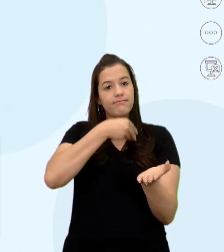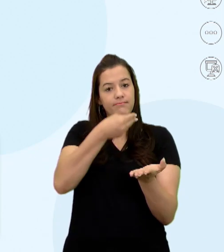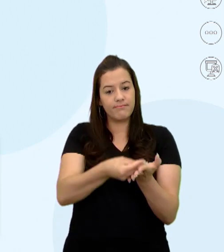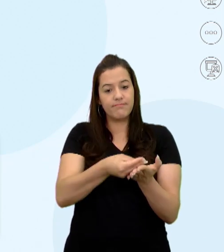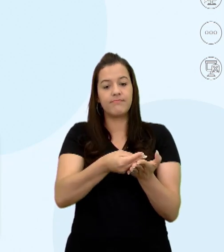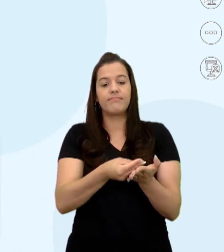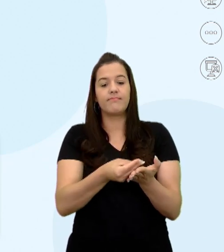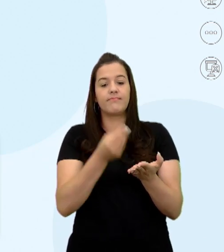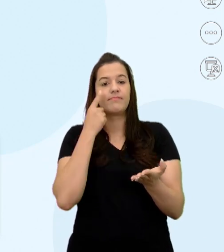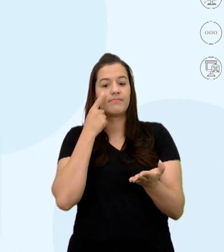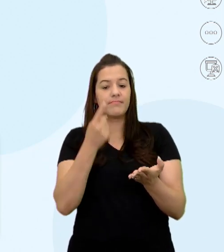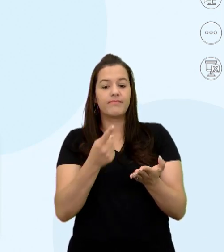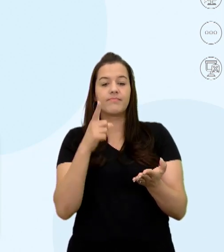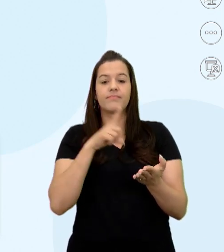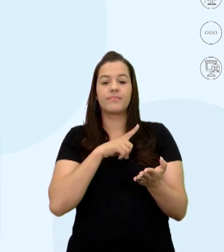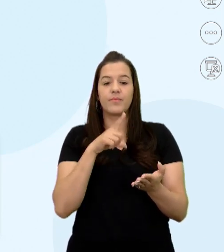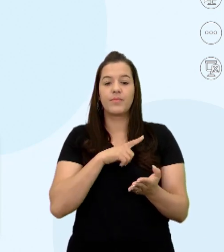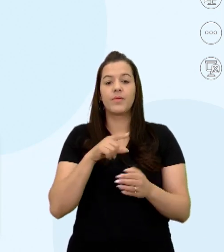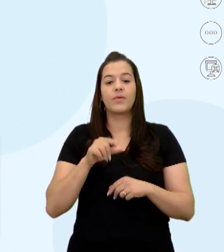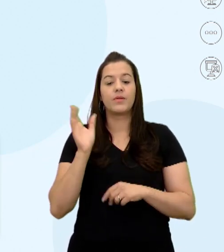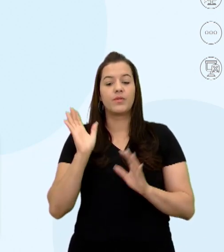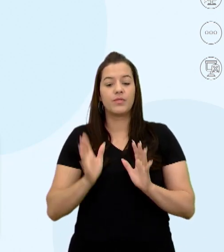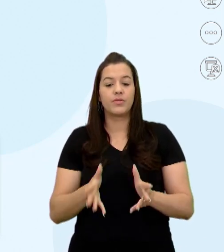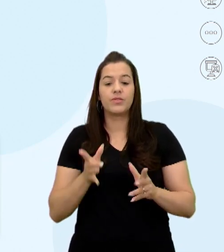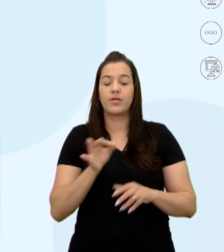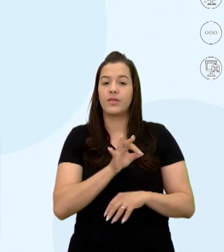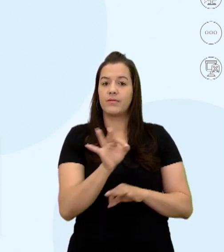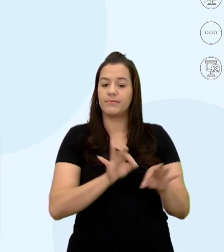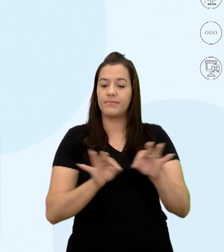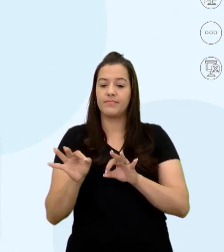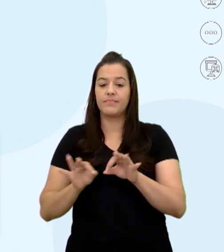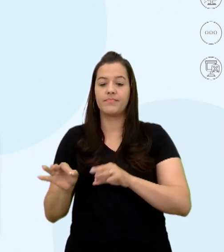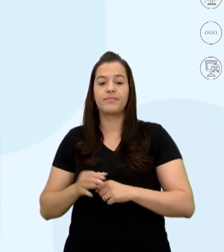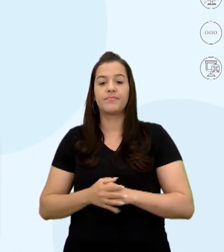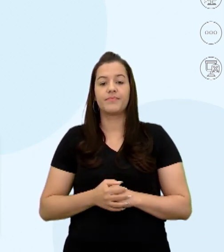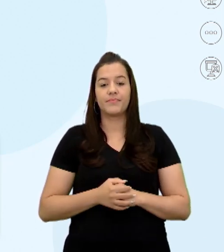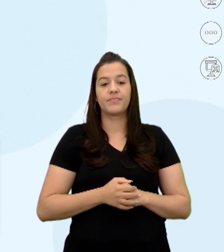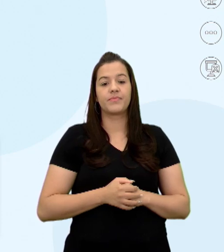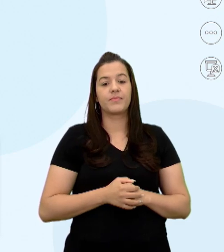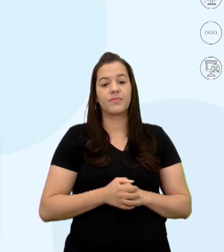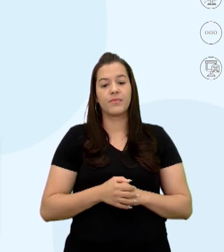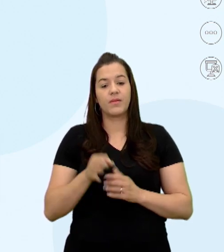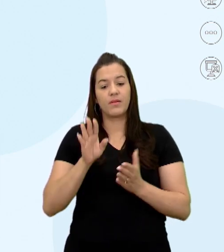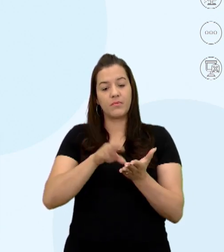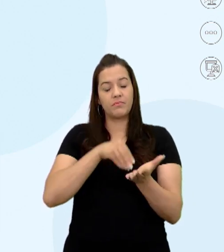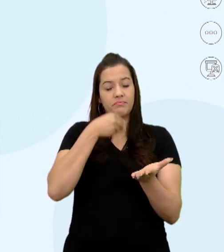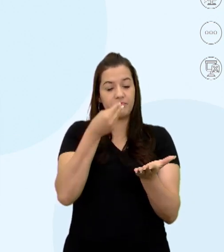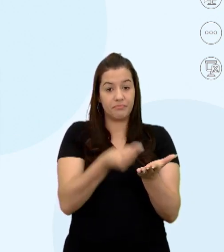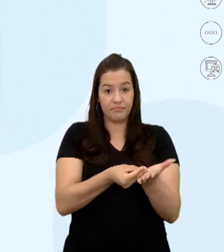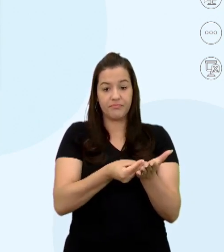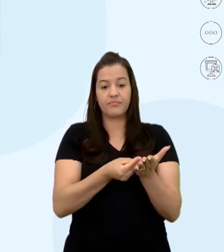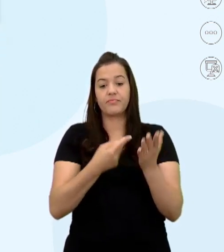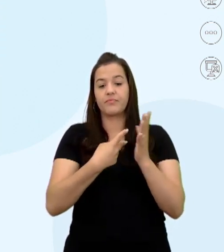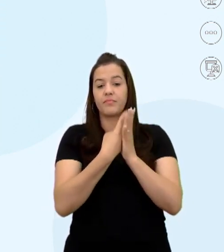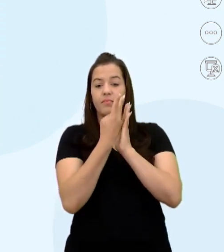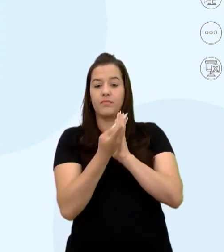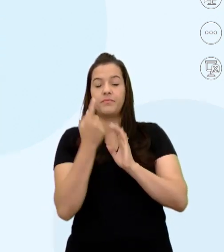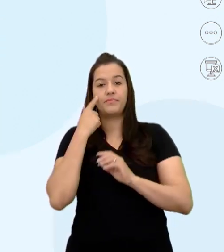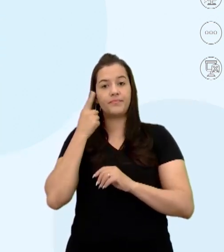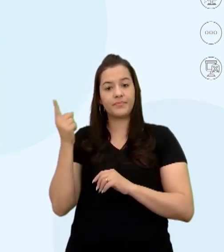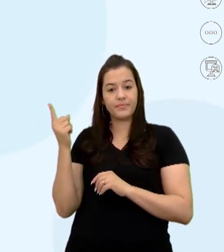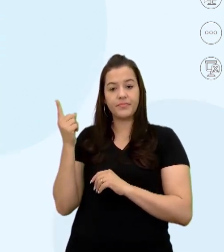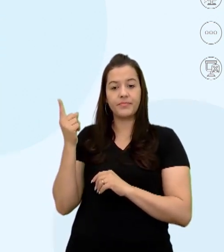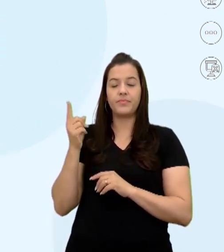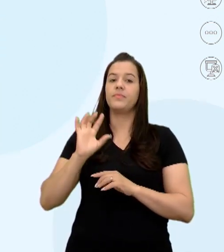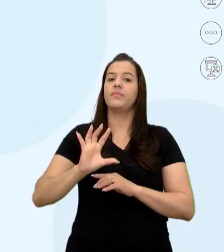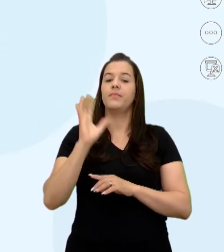o Lucas Amádio já se adiantando. Muito bem, Lucas, é isso mesmo. Olha só. Subiu aqui, ó.